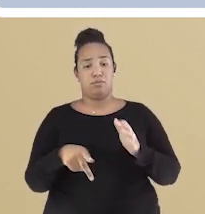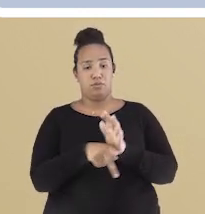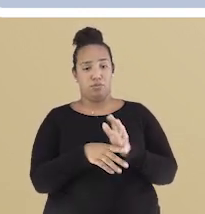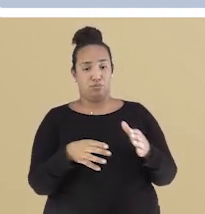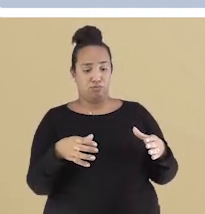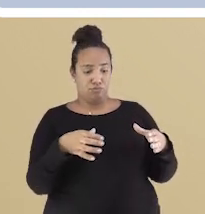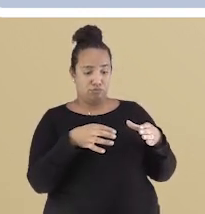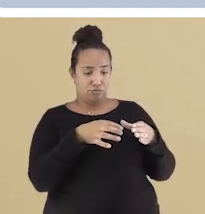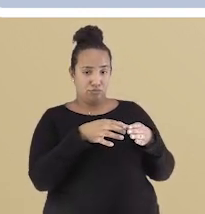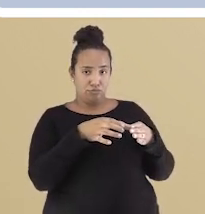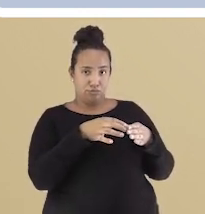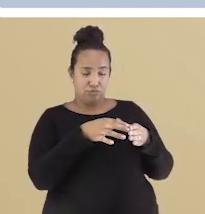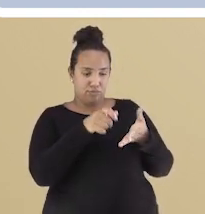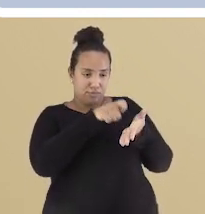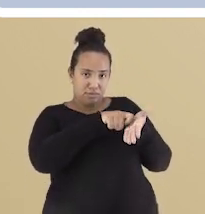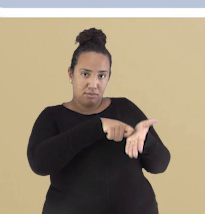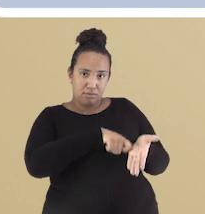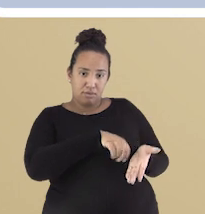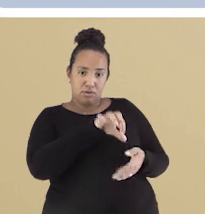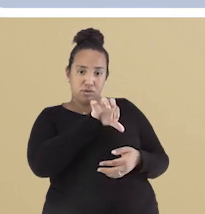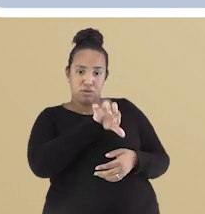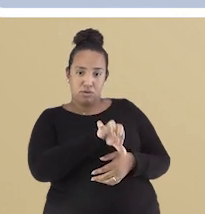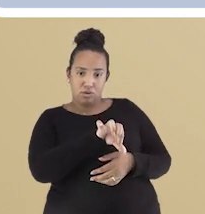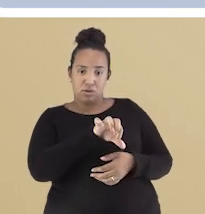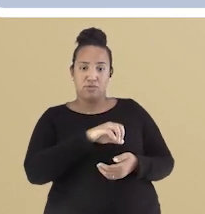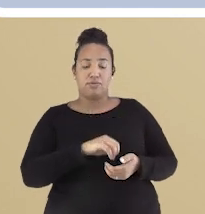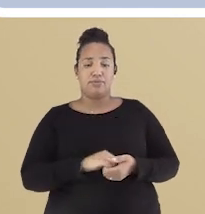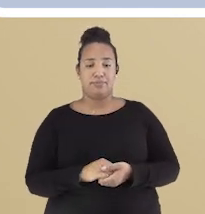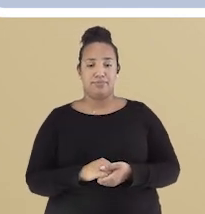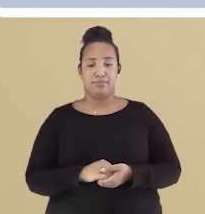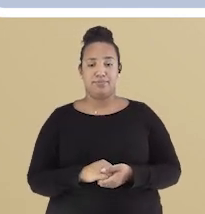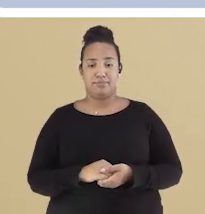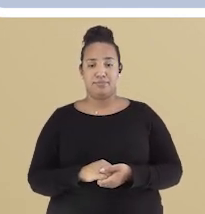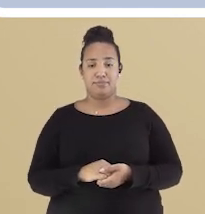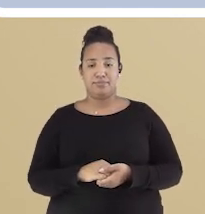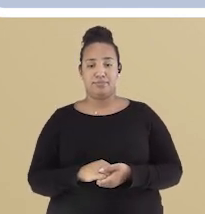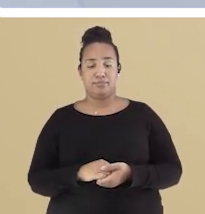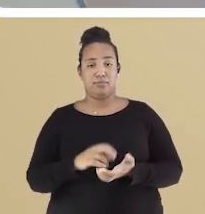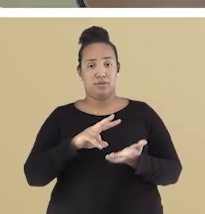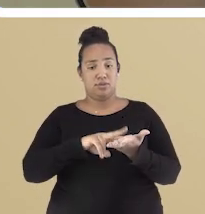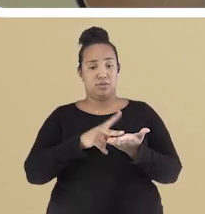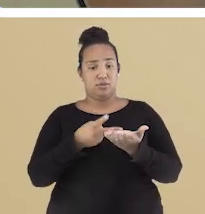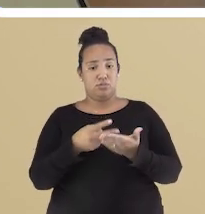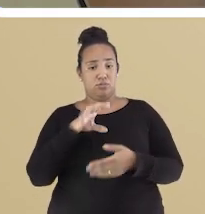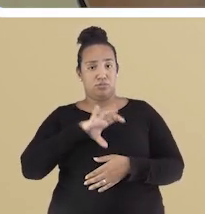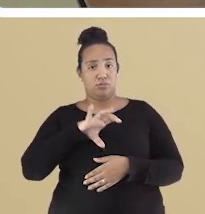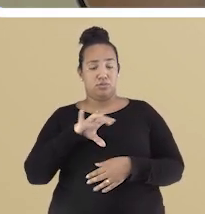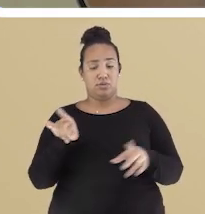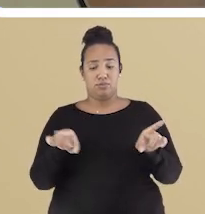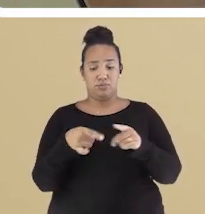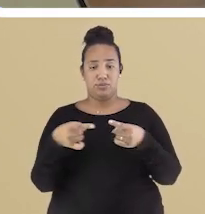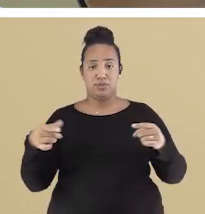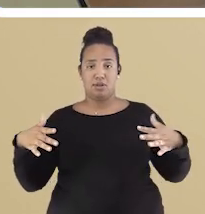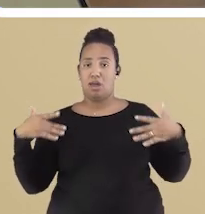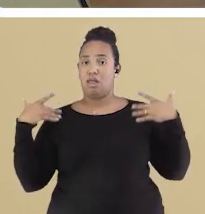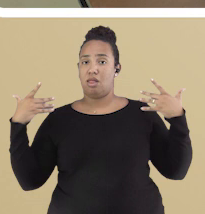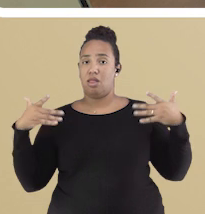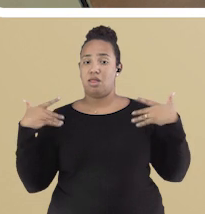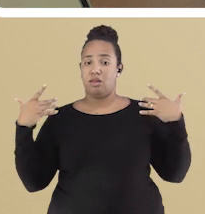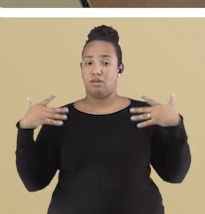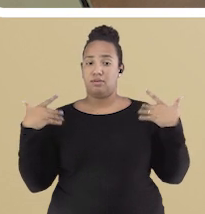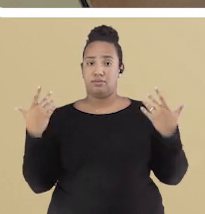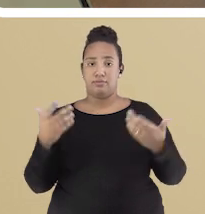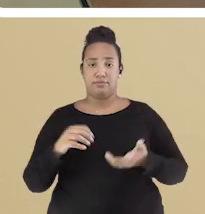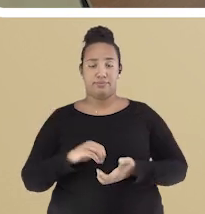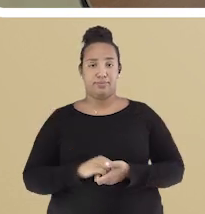faz parte da nona sinfonia composta por esse compositor e se chama hino da alegria traduzido para o português olha